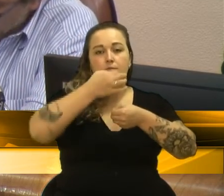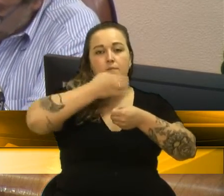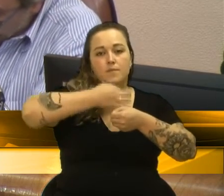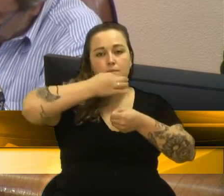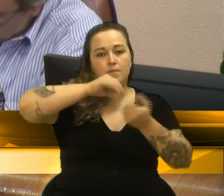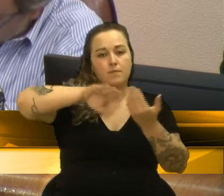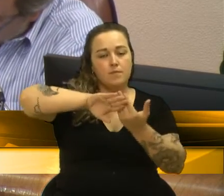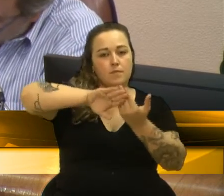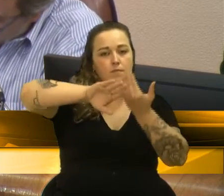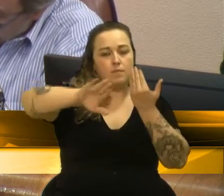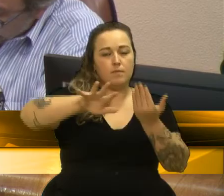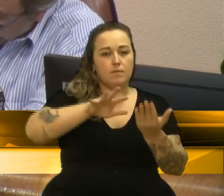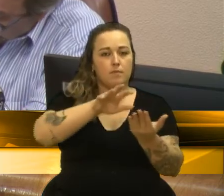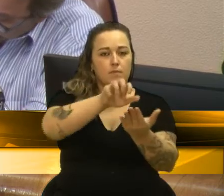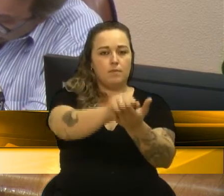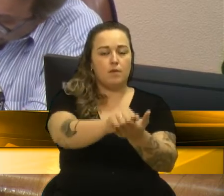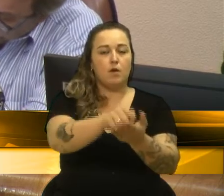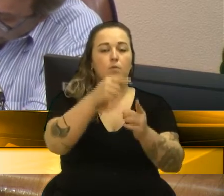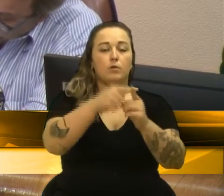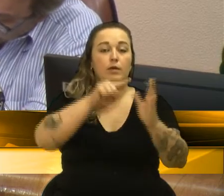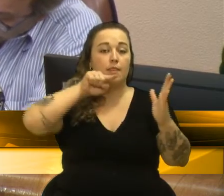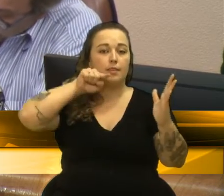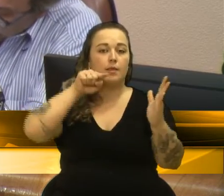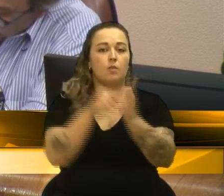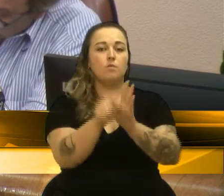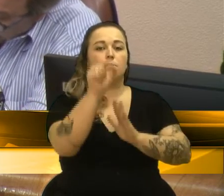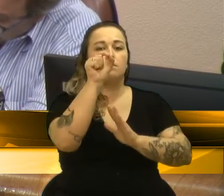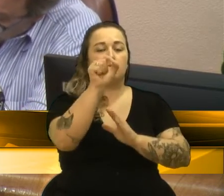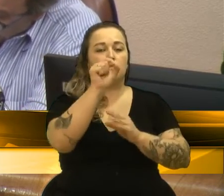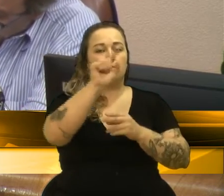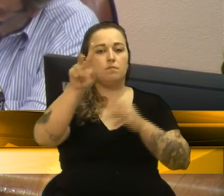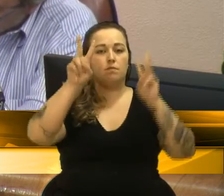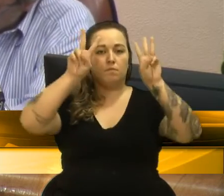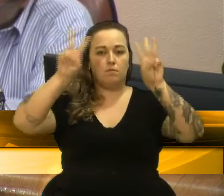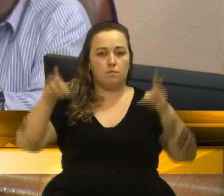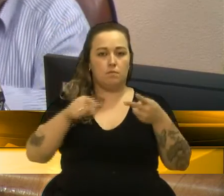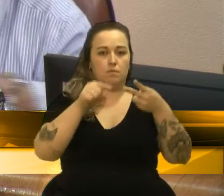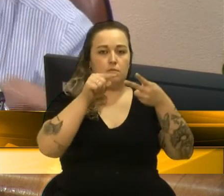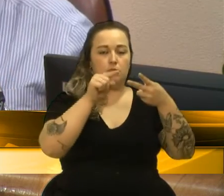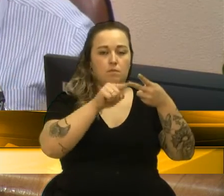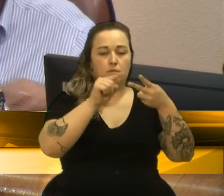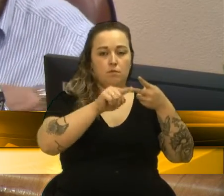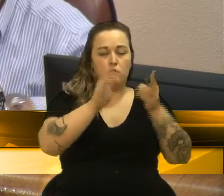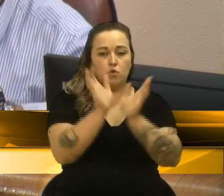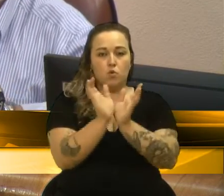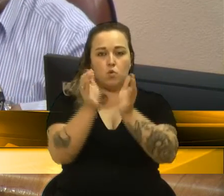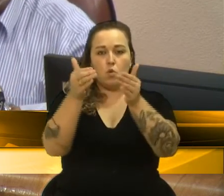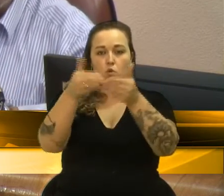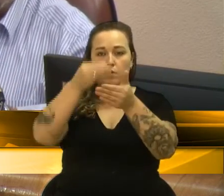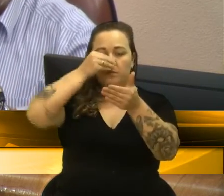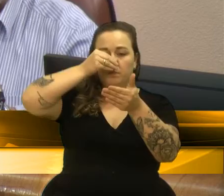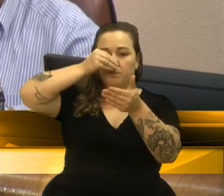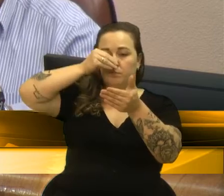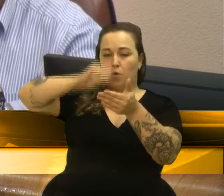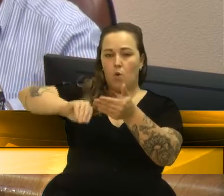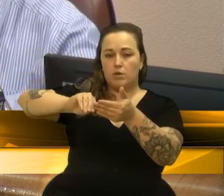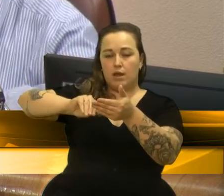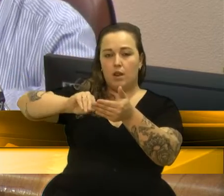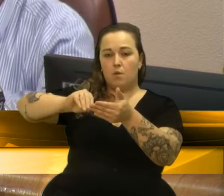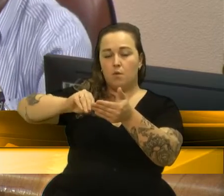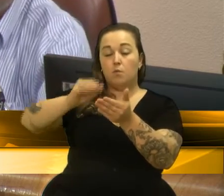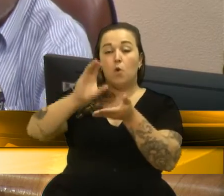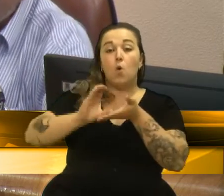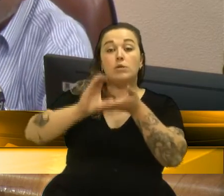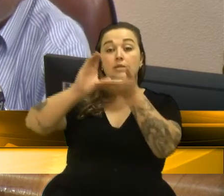Sul, frente à denúncia de, abre aspas, desprezo pelo Conselho Municipal de Saúde, fecha aspas,